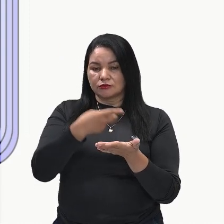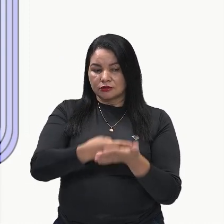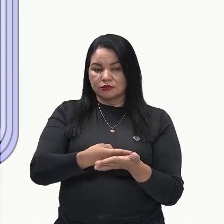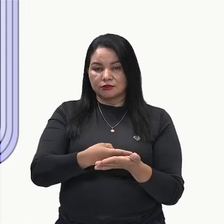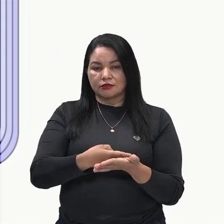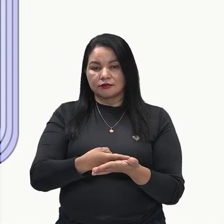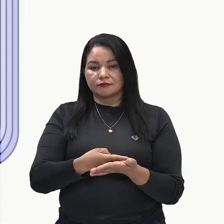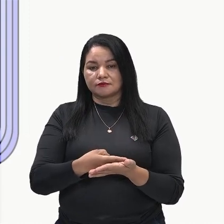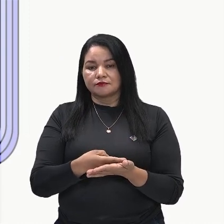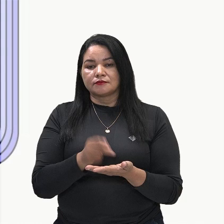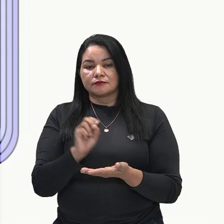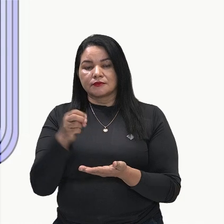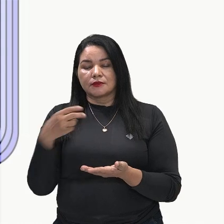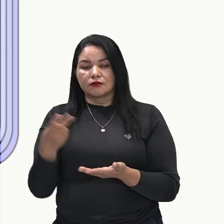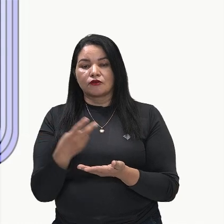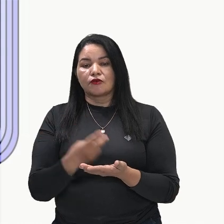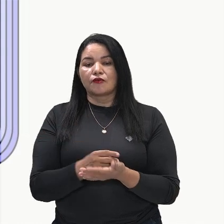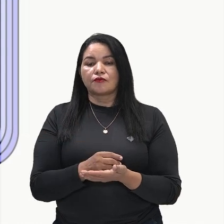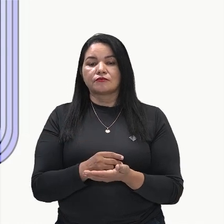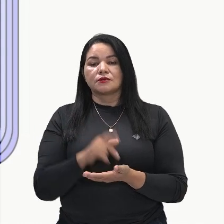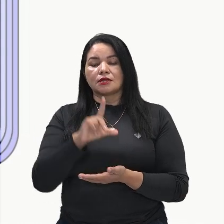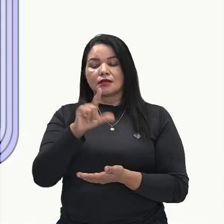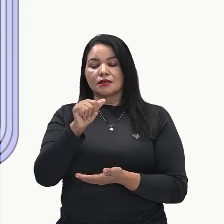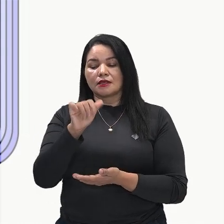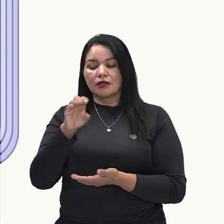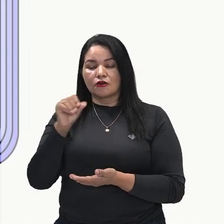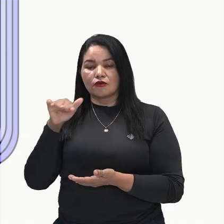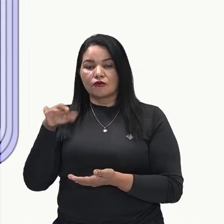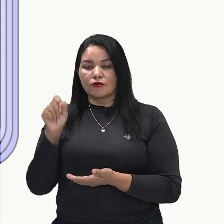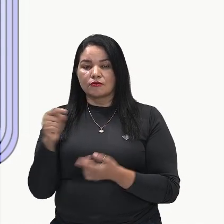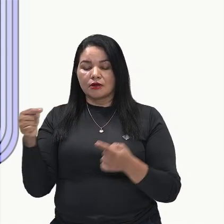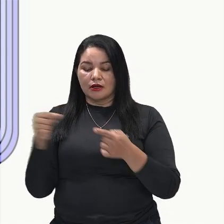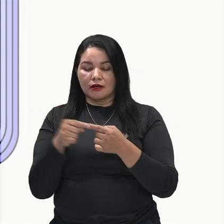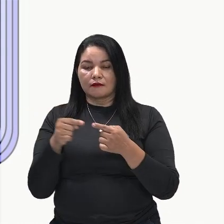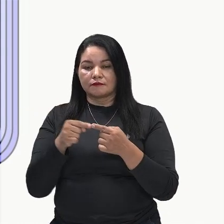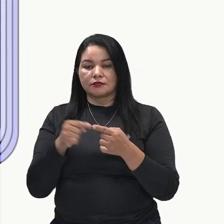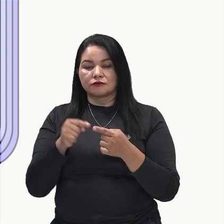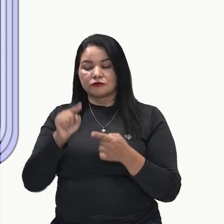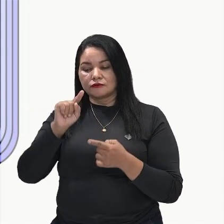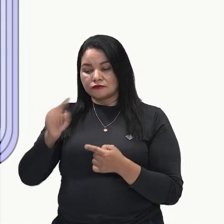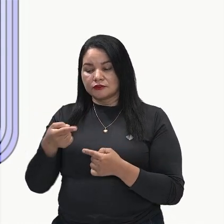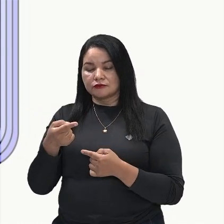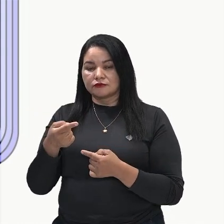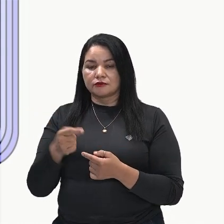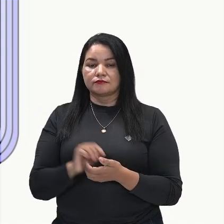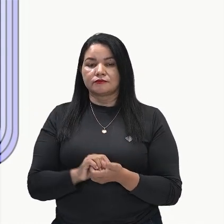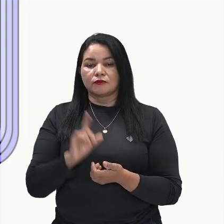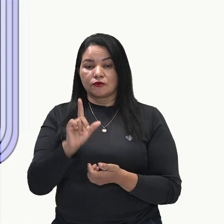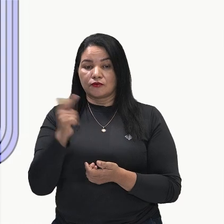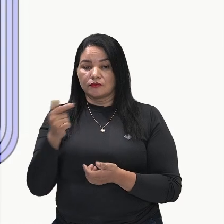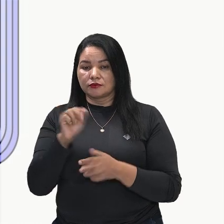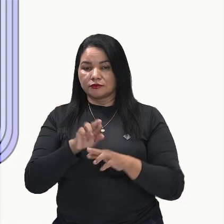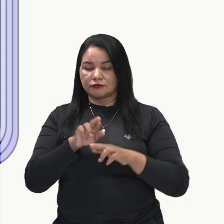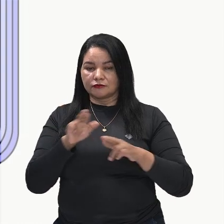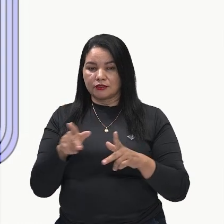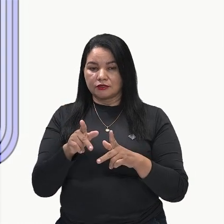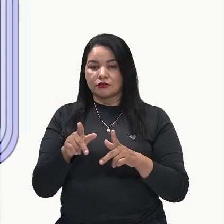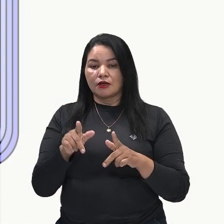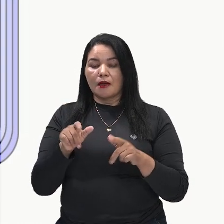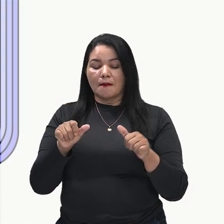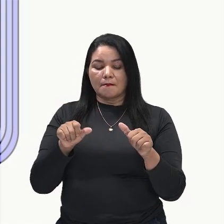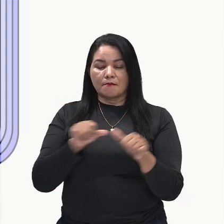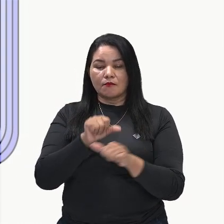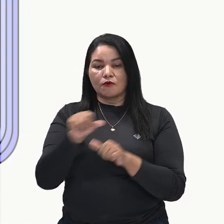ayer aprendimos a usar la coma, no caso aqui, a vírgula. Então, vocês percebem que muda, sim,